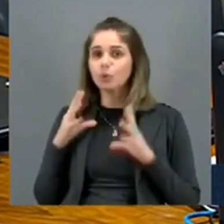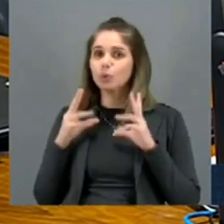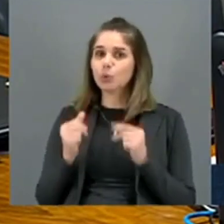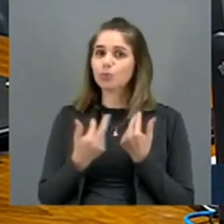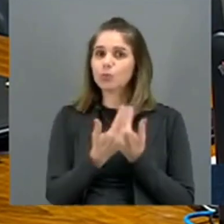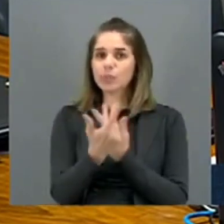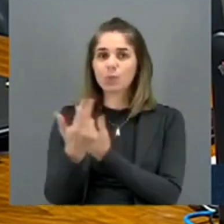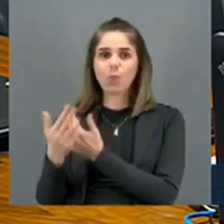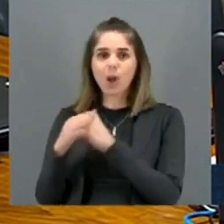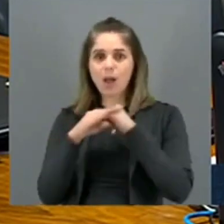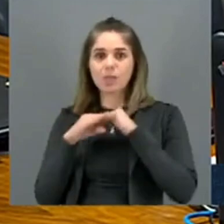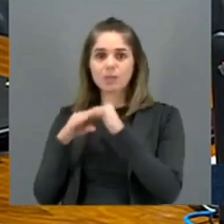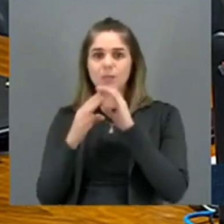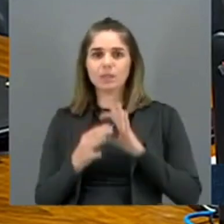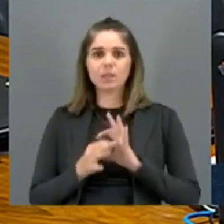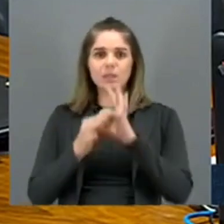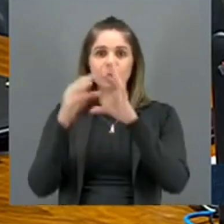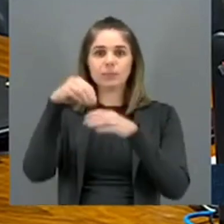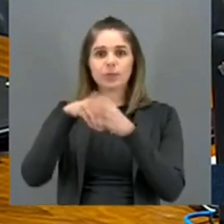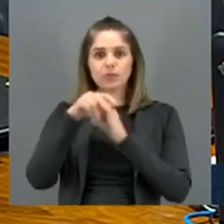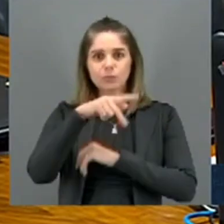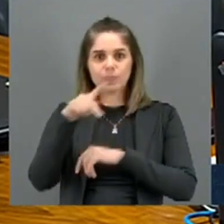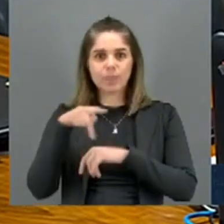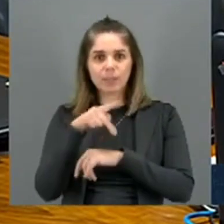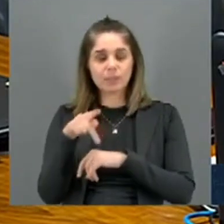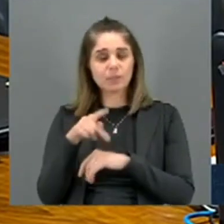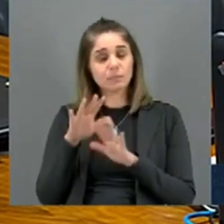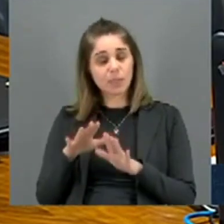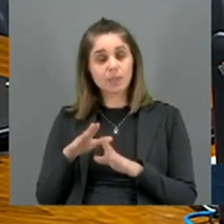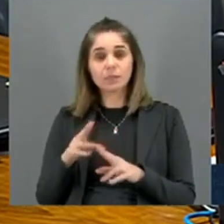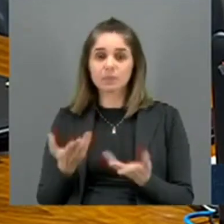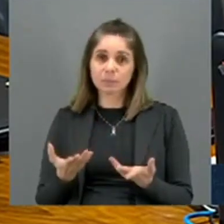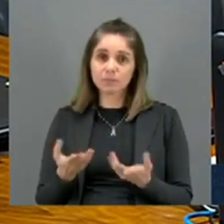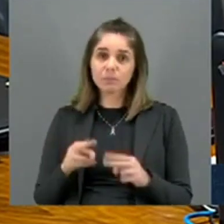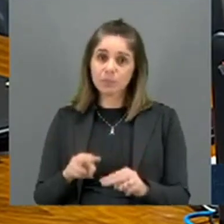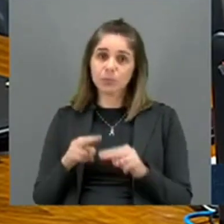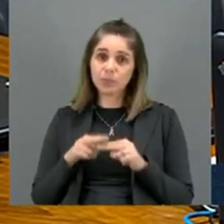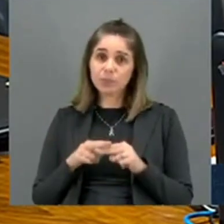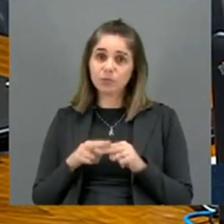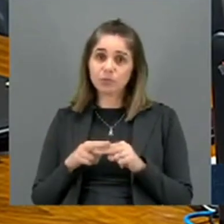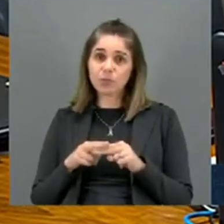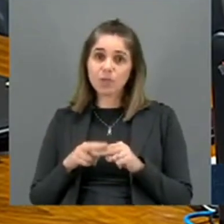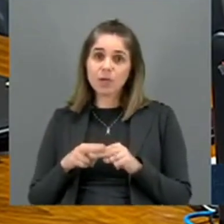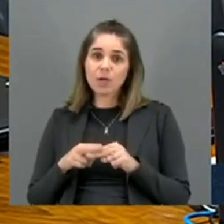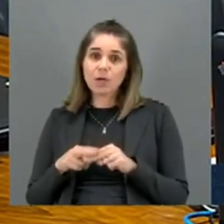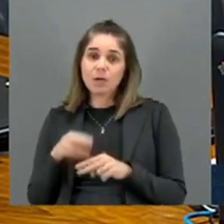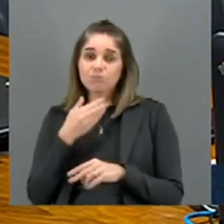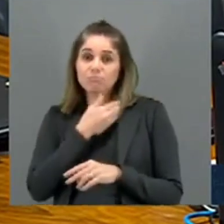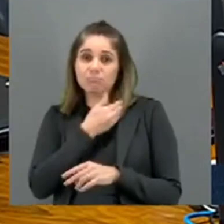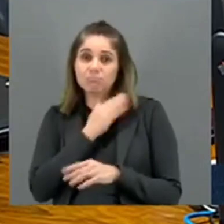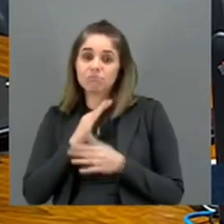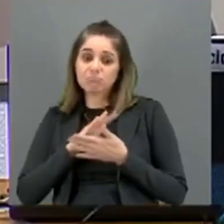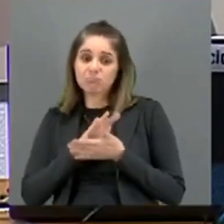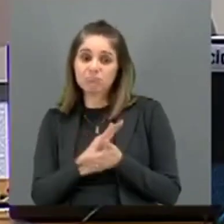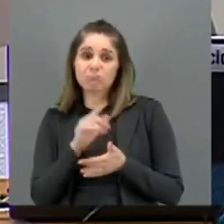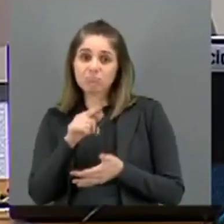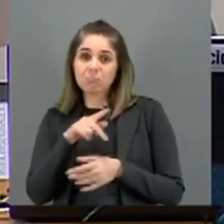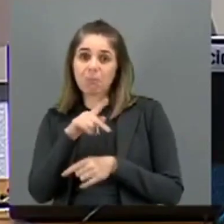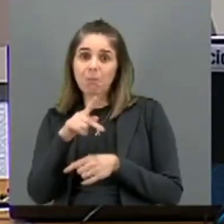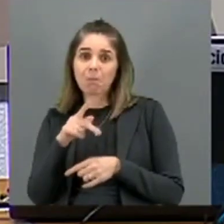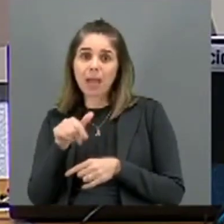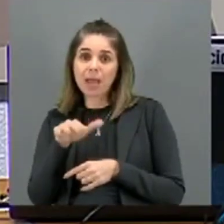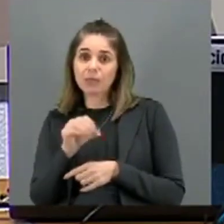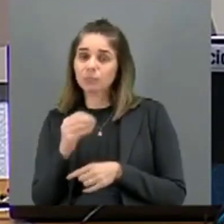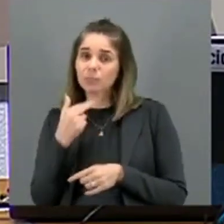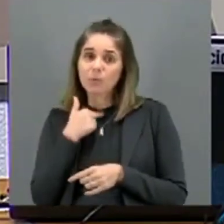iguais e livres neste país. Mas para que todos sejam iguais e livres, nós não podemos discriminar os pardos. Daí meu pedido de vista. Feito, esse